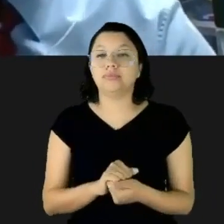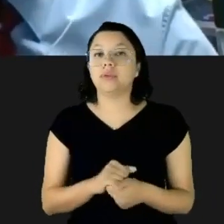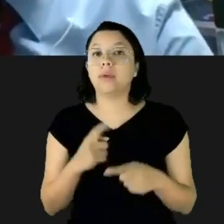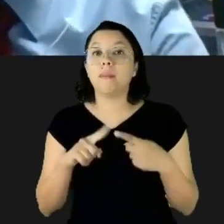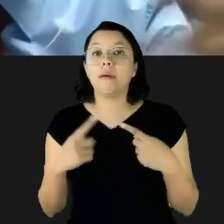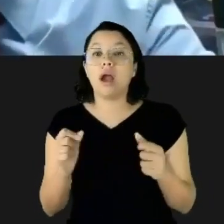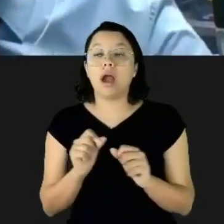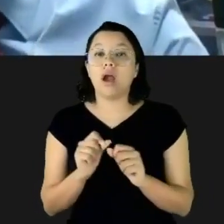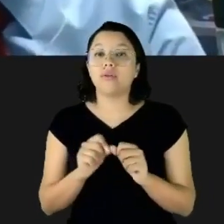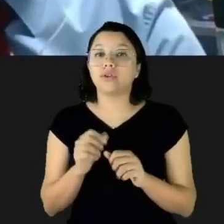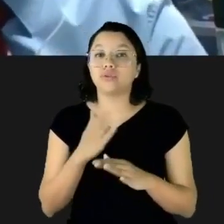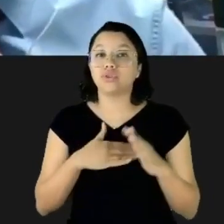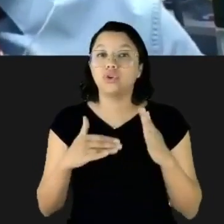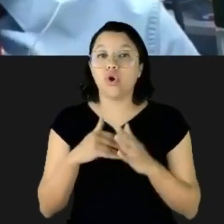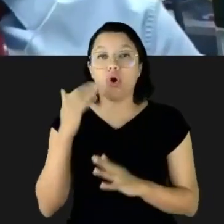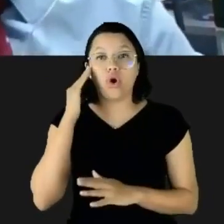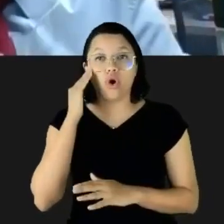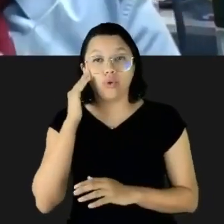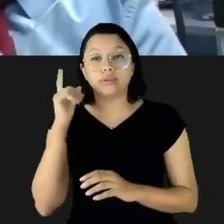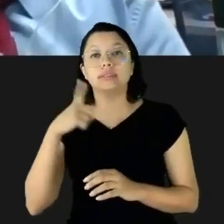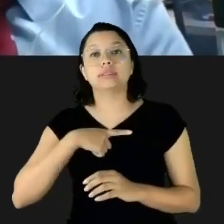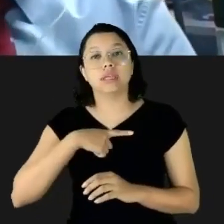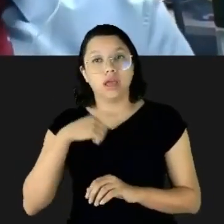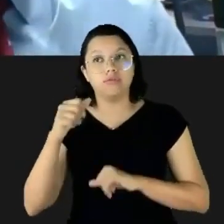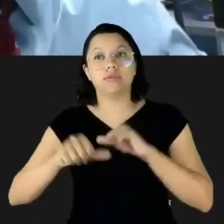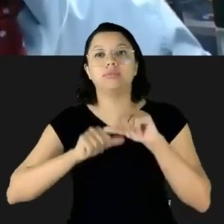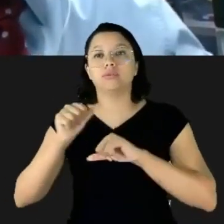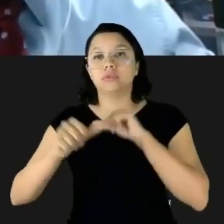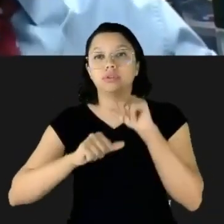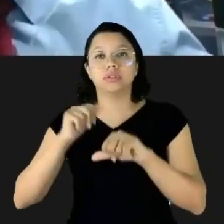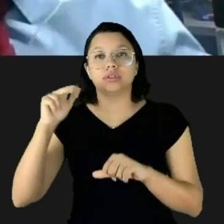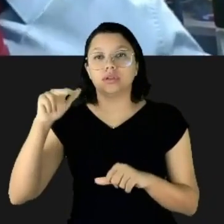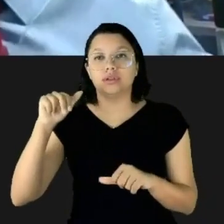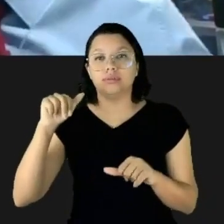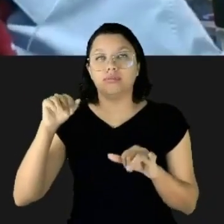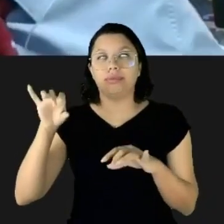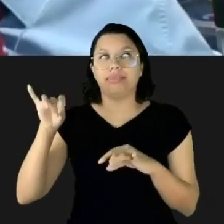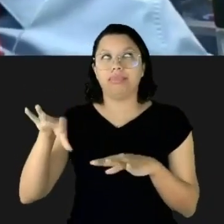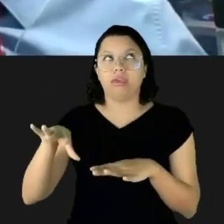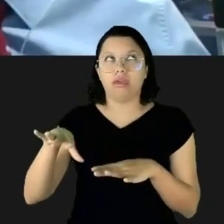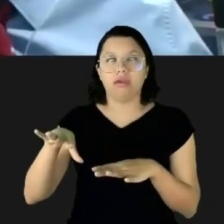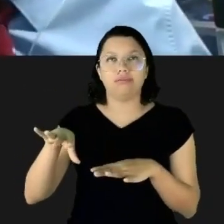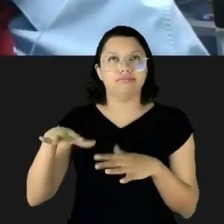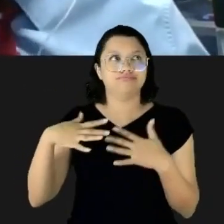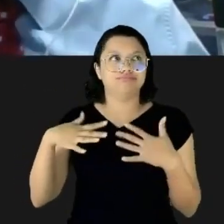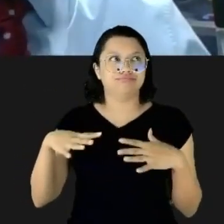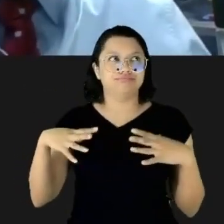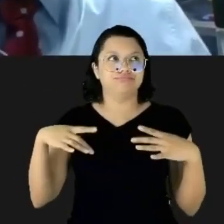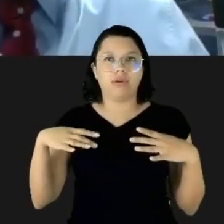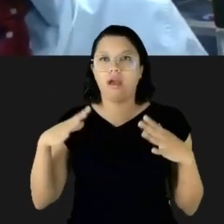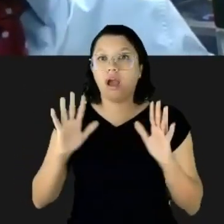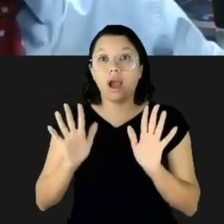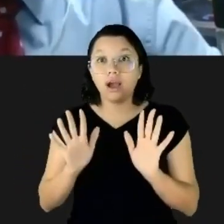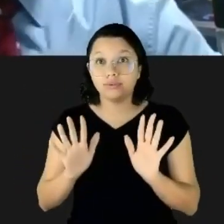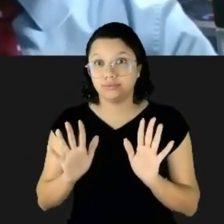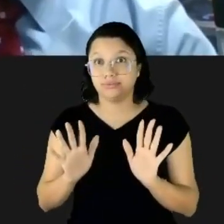fazer com que todo mundo compreenda também que houve a mudança, e nunca relaxar quanto a isso, não é porque chegou a um estágio,